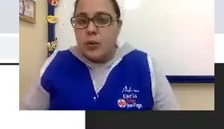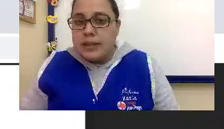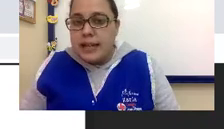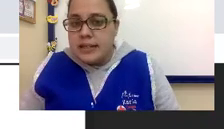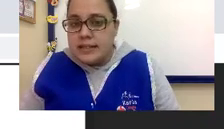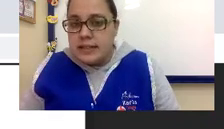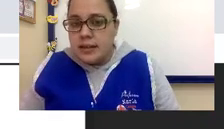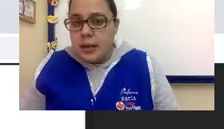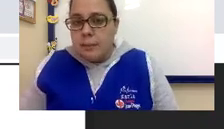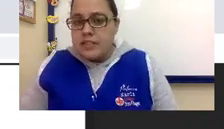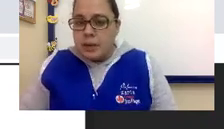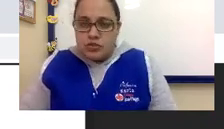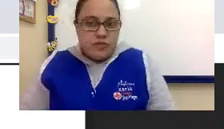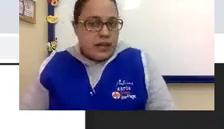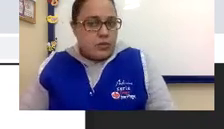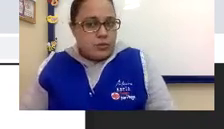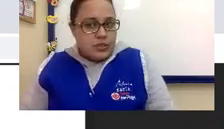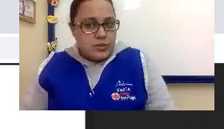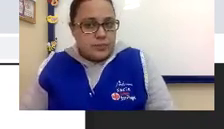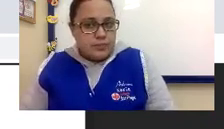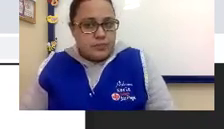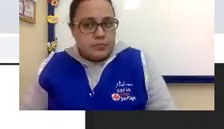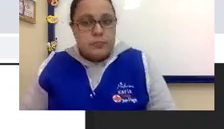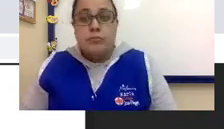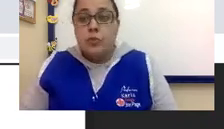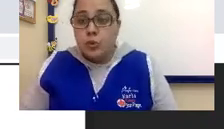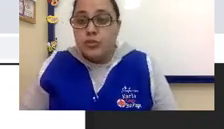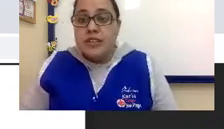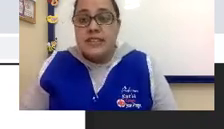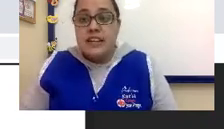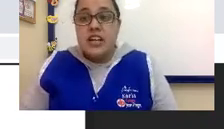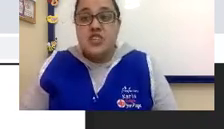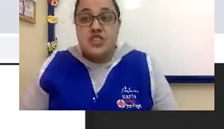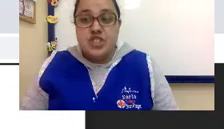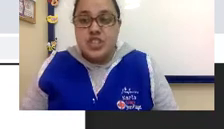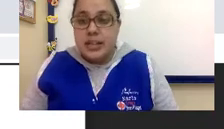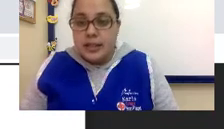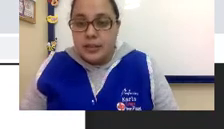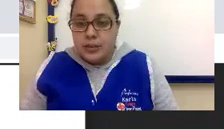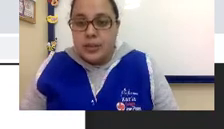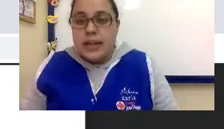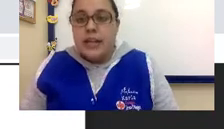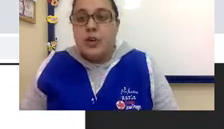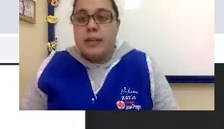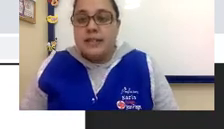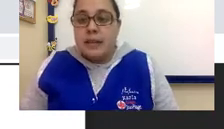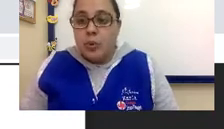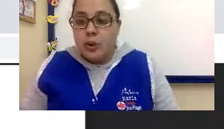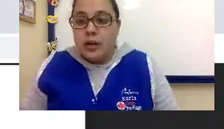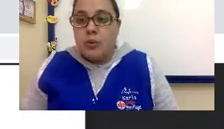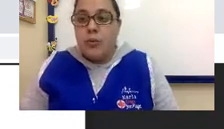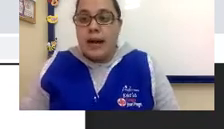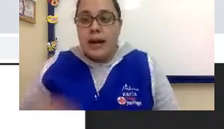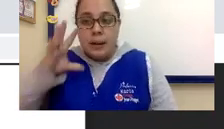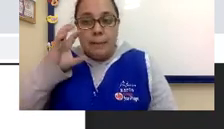está uma delícia, mas para onde vai tudo isso? Tudo vai ser digerido e começa na